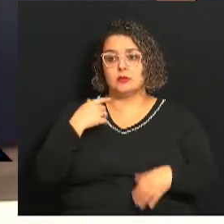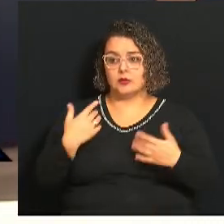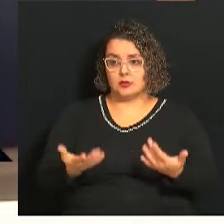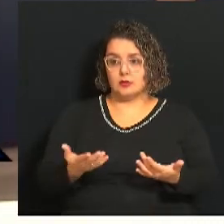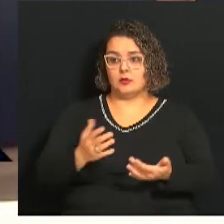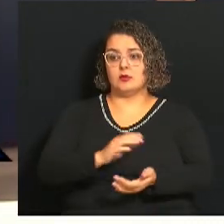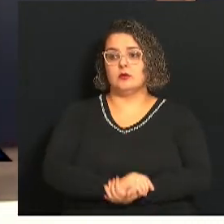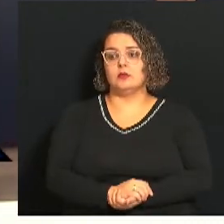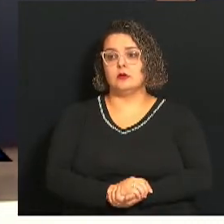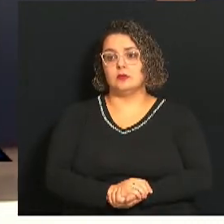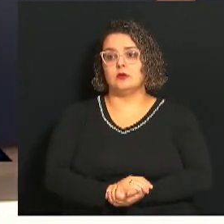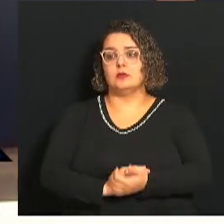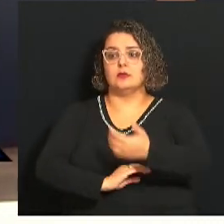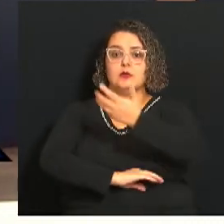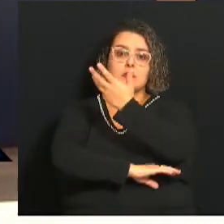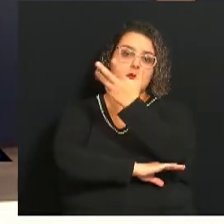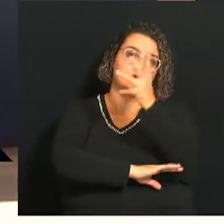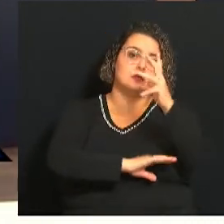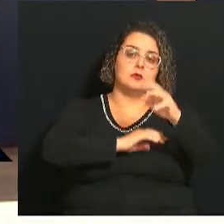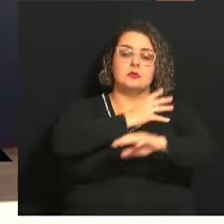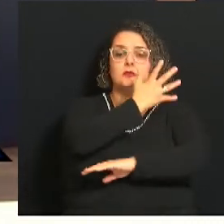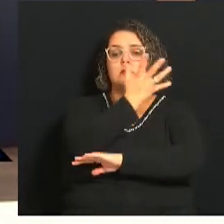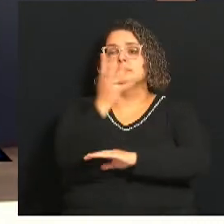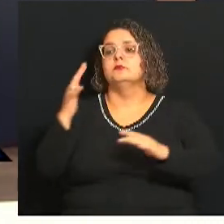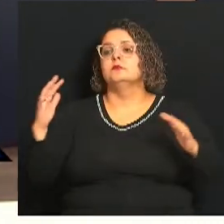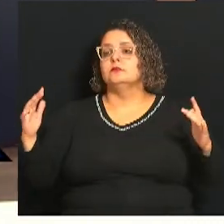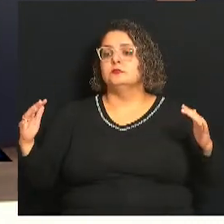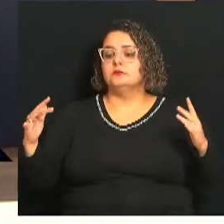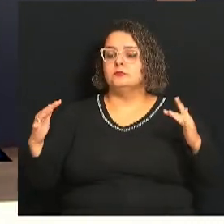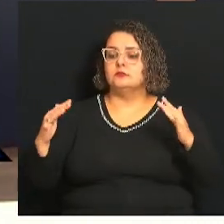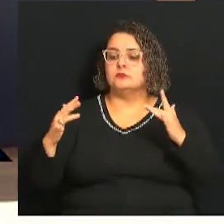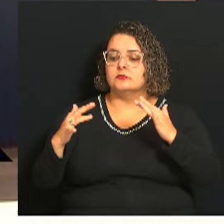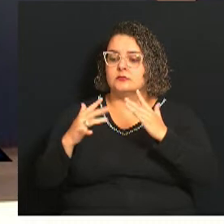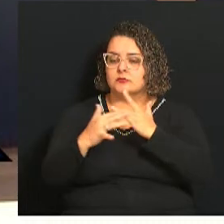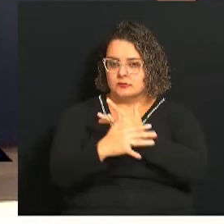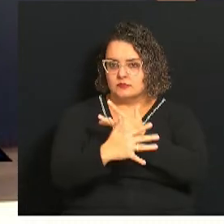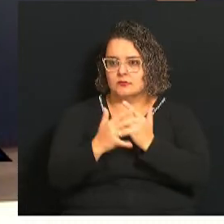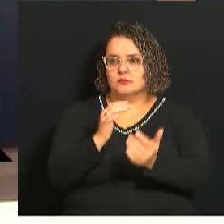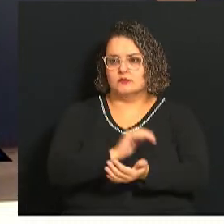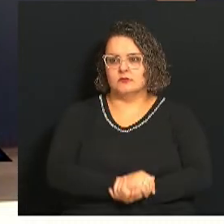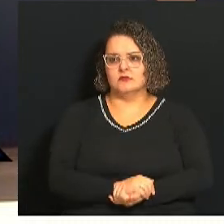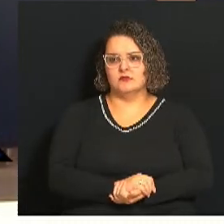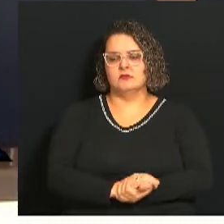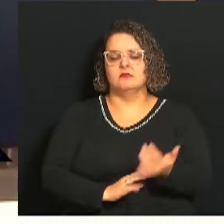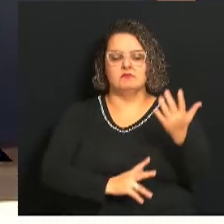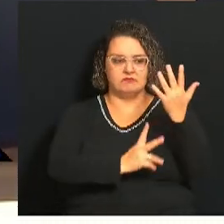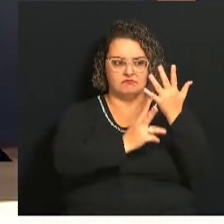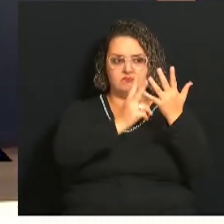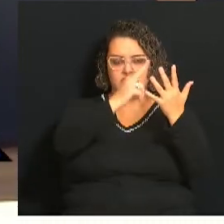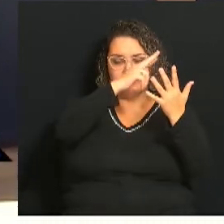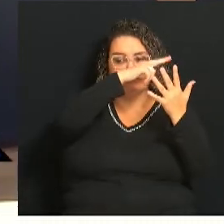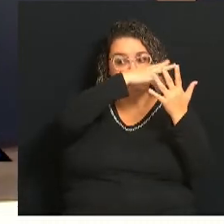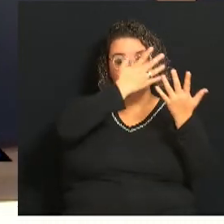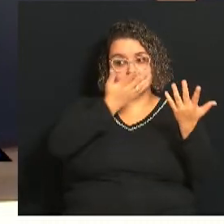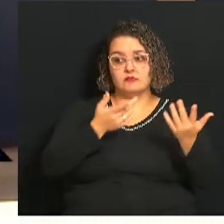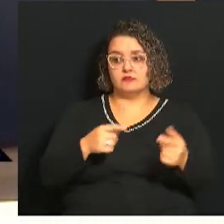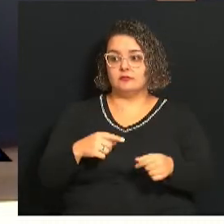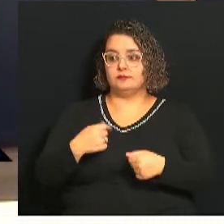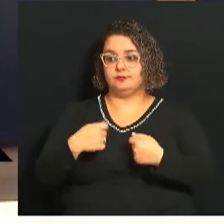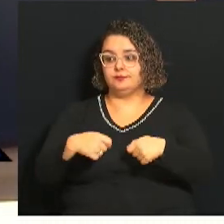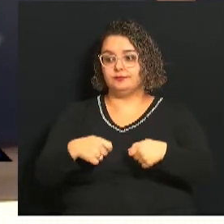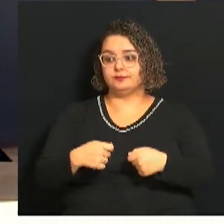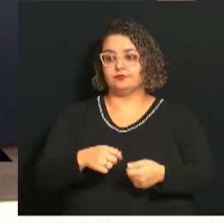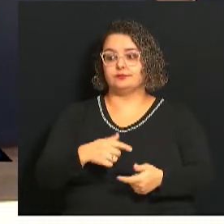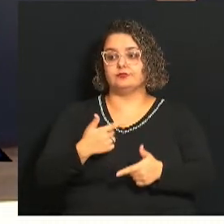à arborização urbana e essa questão das podas de árvores, né? Foi importante